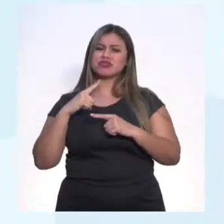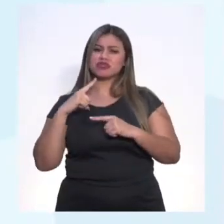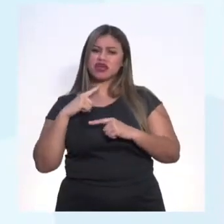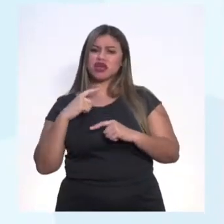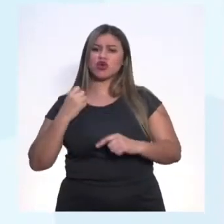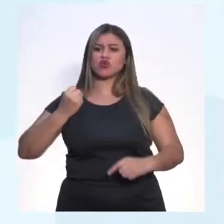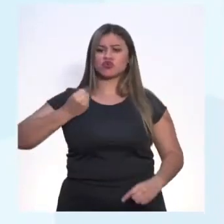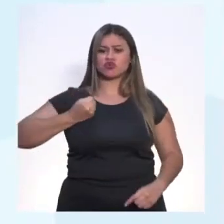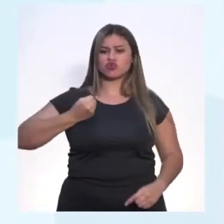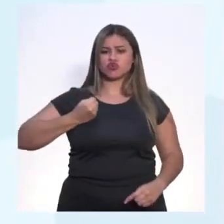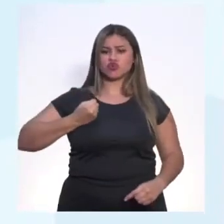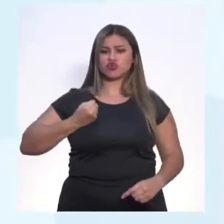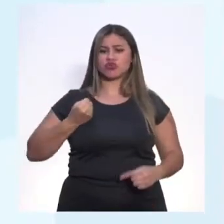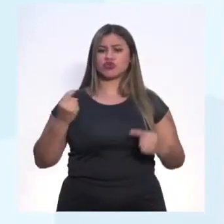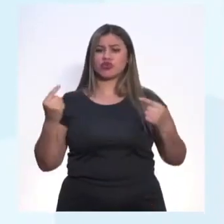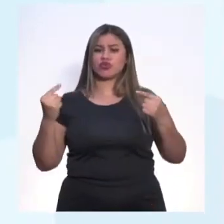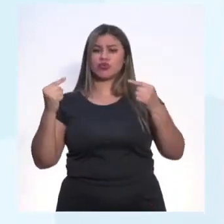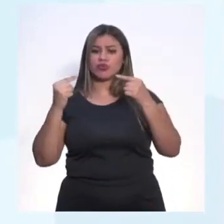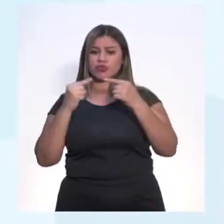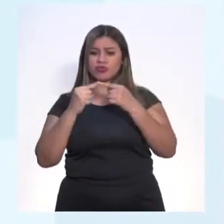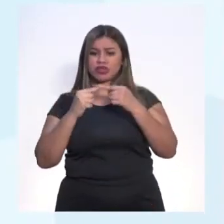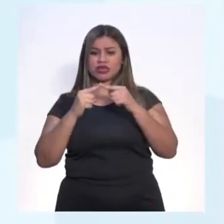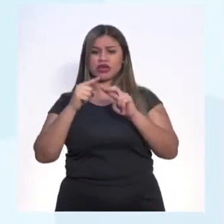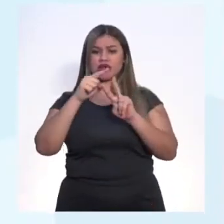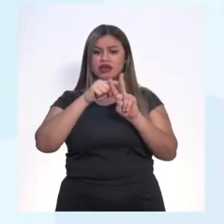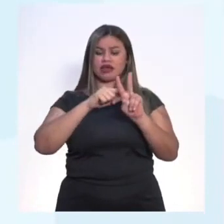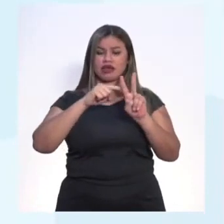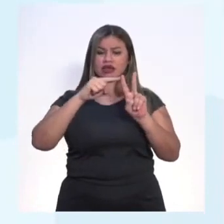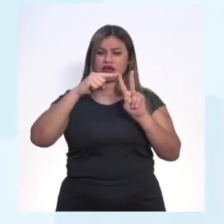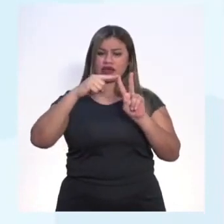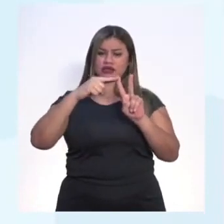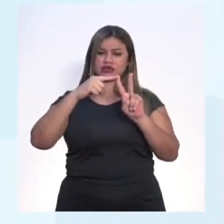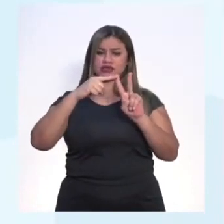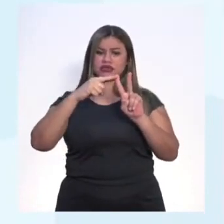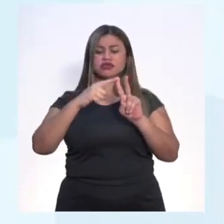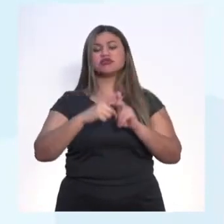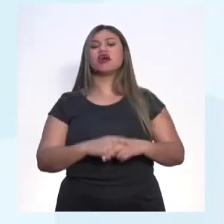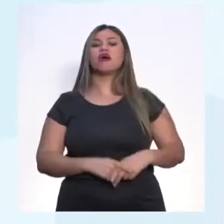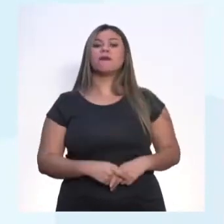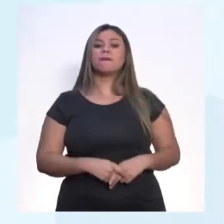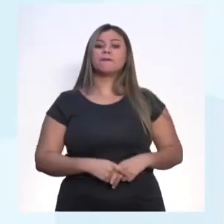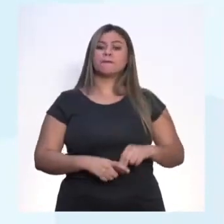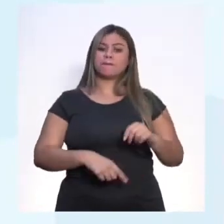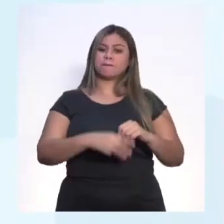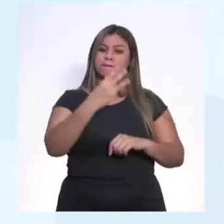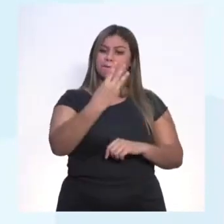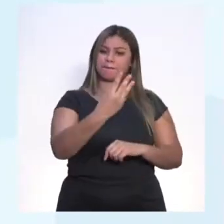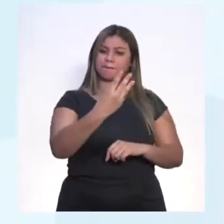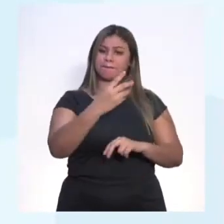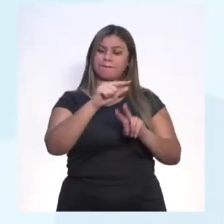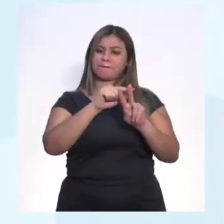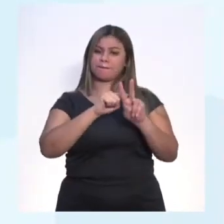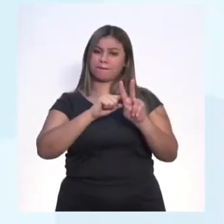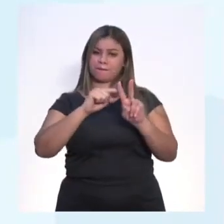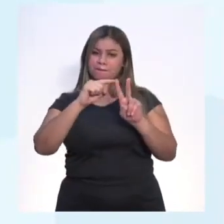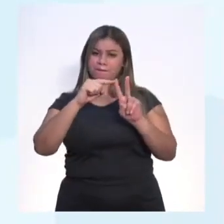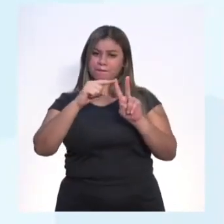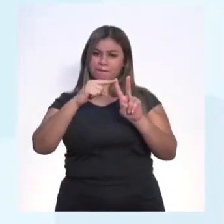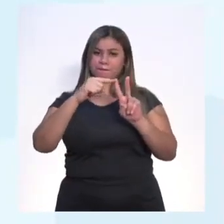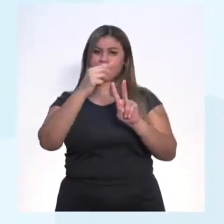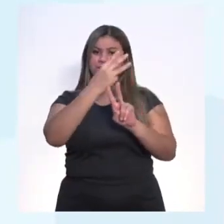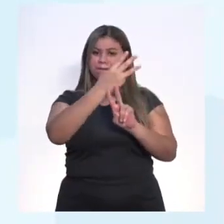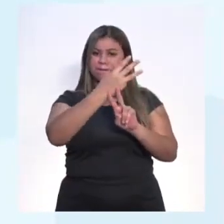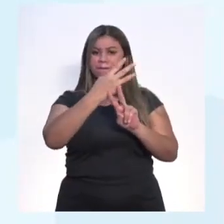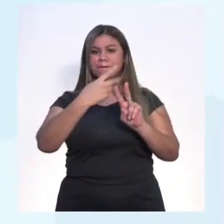o número vem antes da raiz. Então, a gente escreve raiz cúbica, 3 vezes raiz cúbica